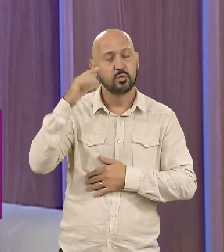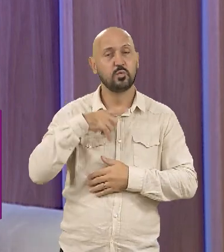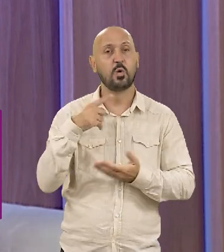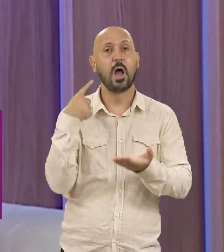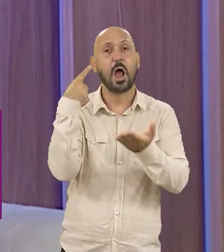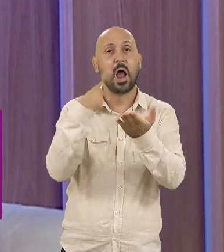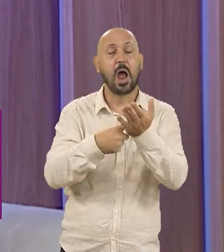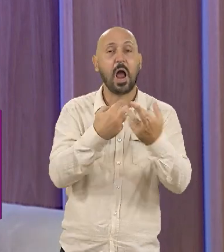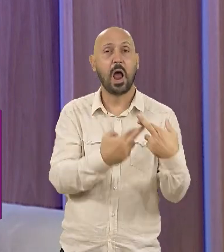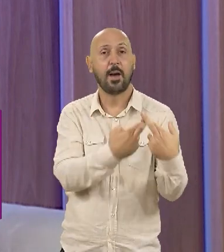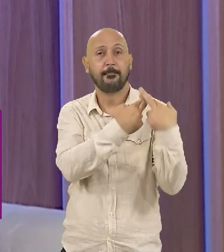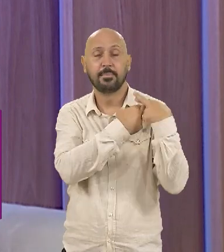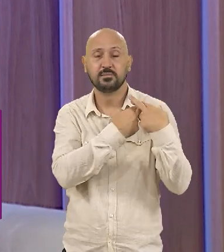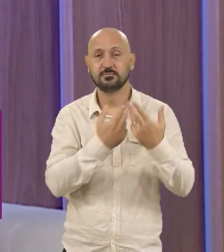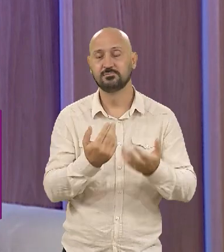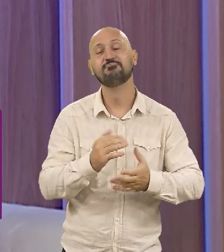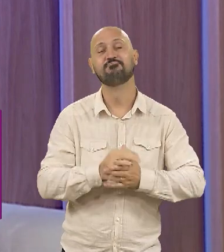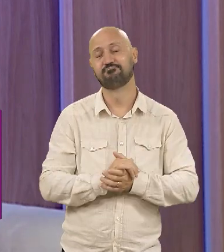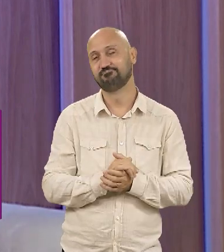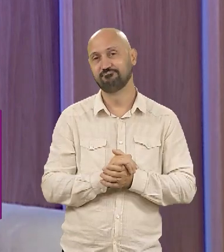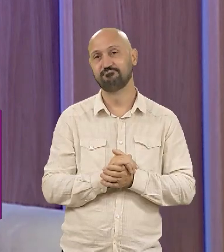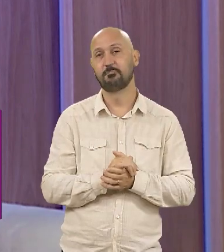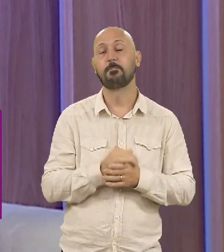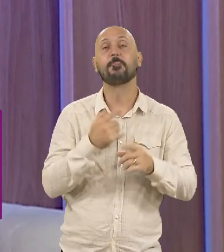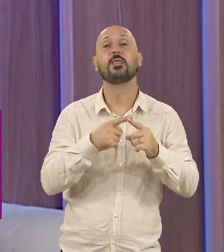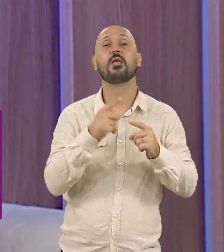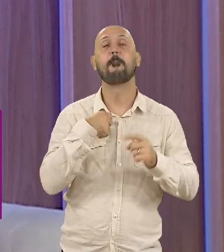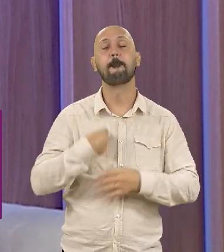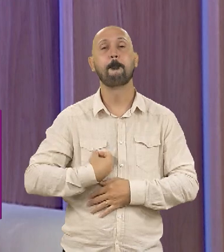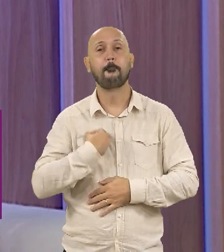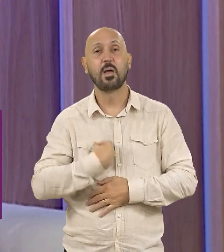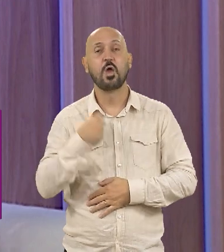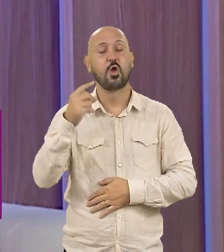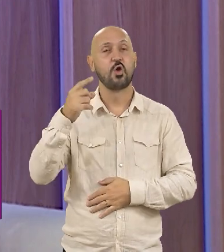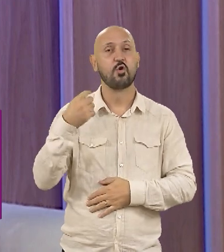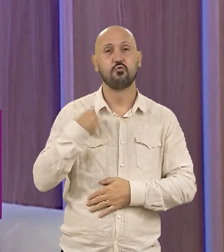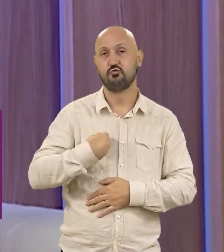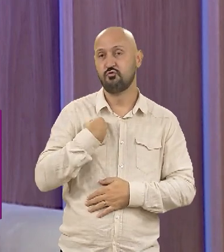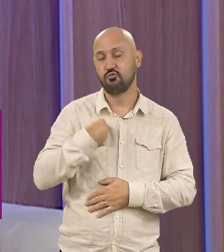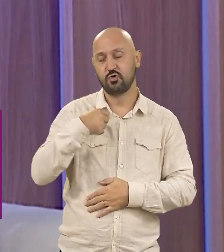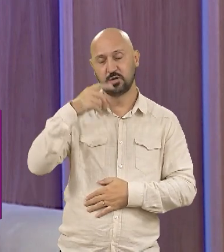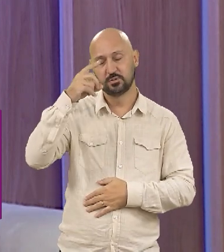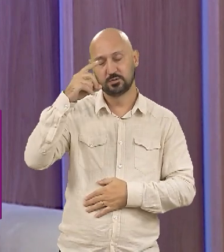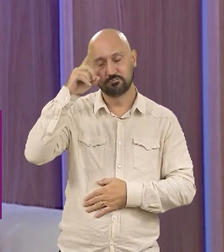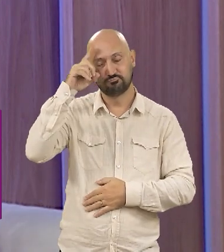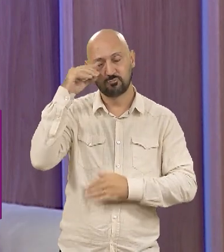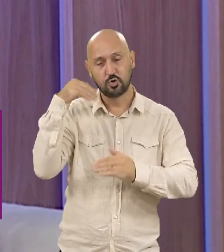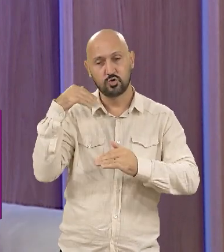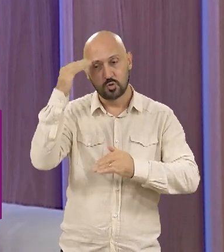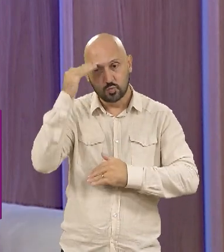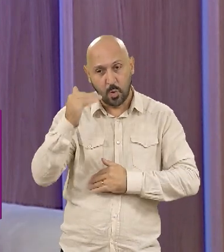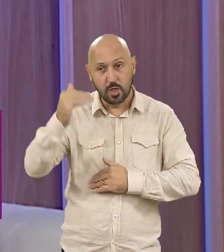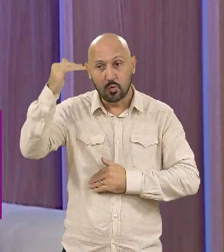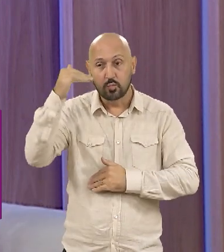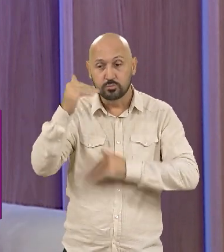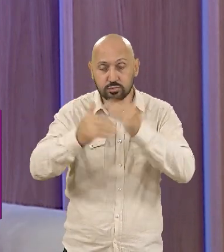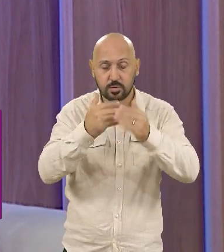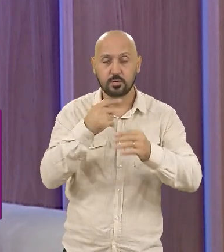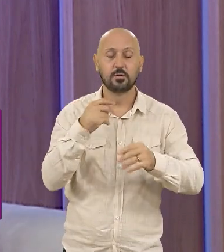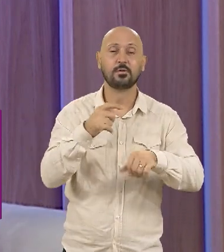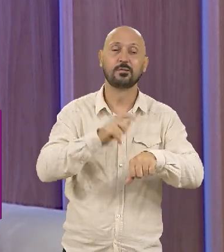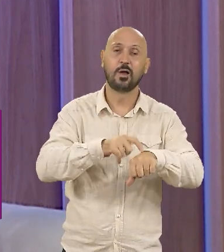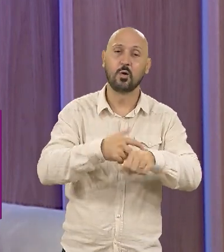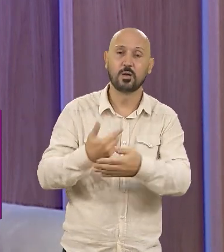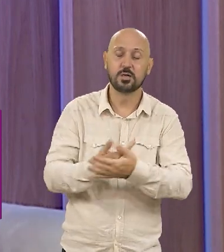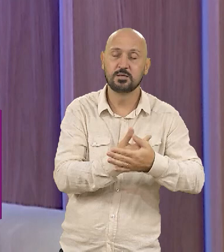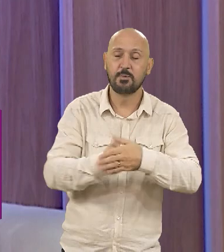assumir compromissos e responsabilidades, né, que faz parte da vida adulta, ao adotar esse bebê